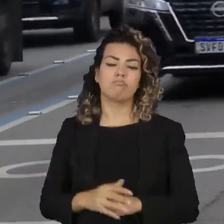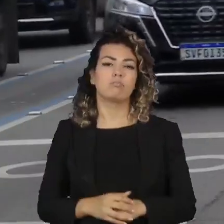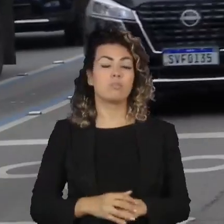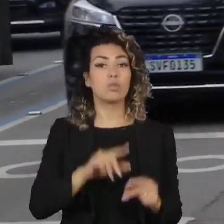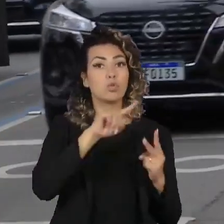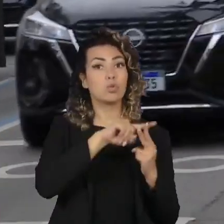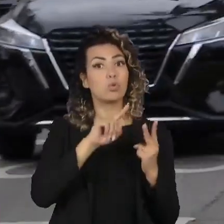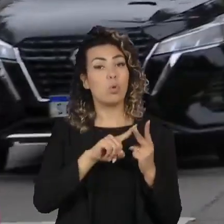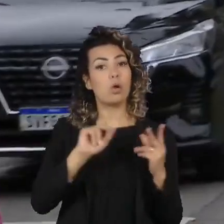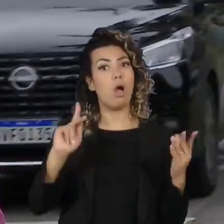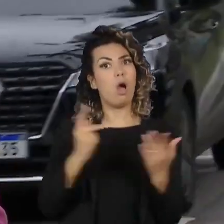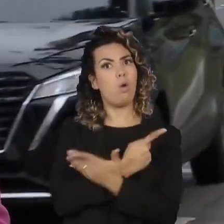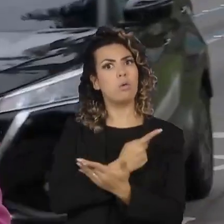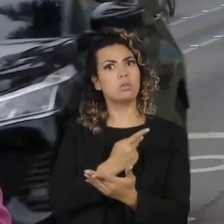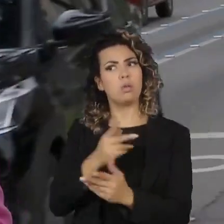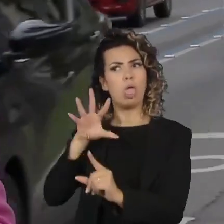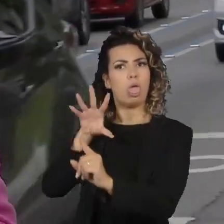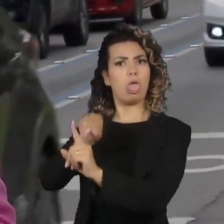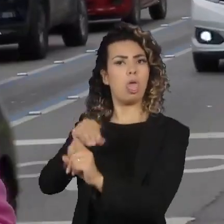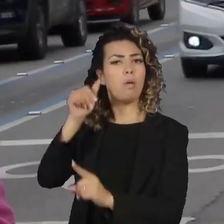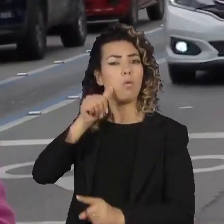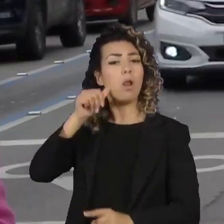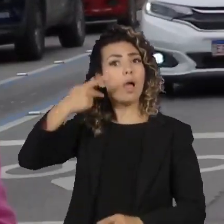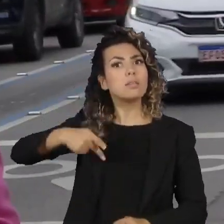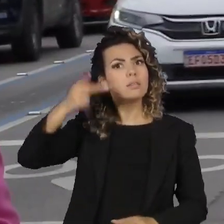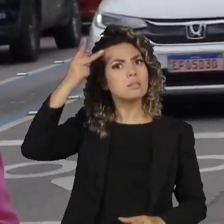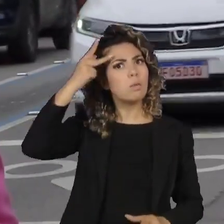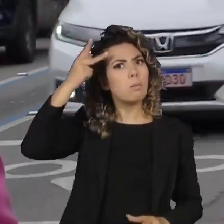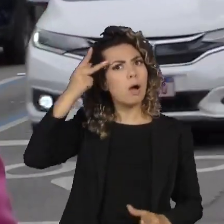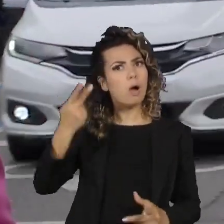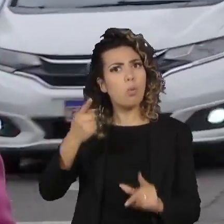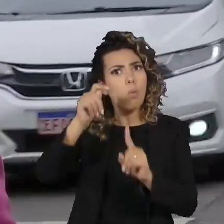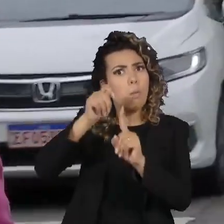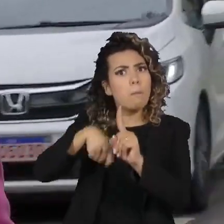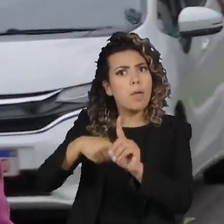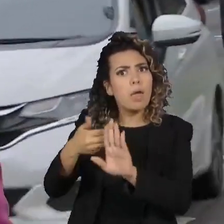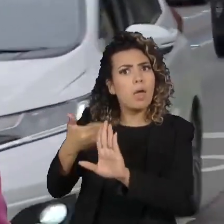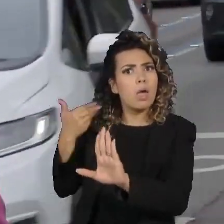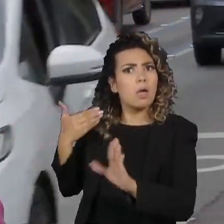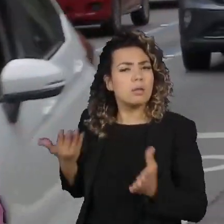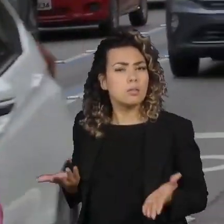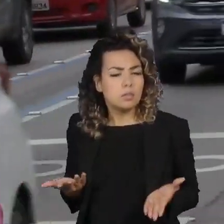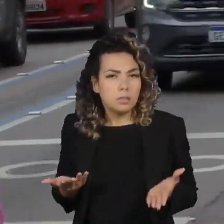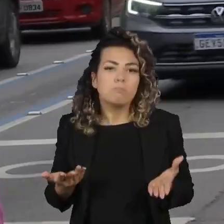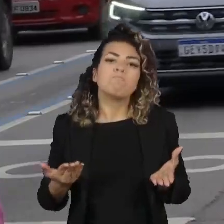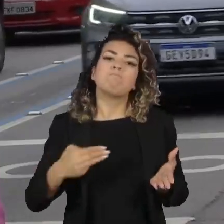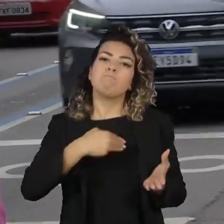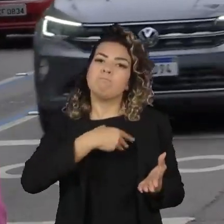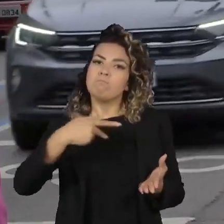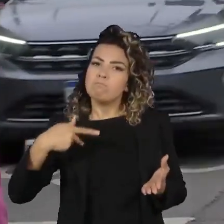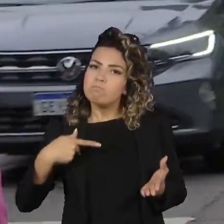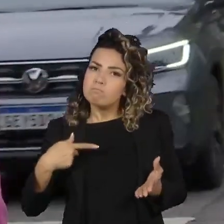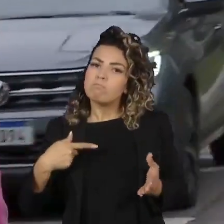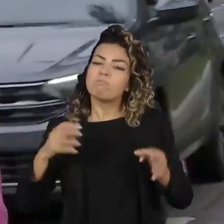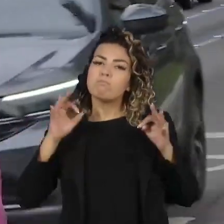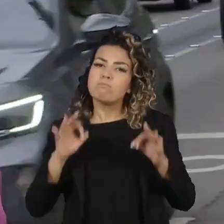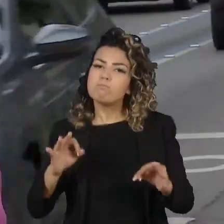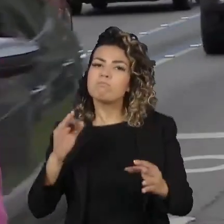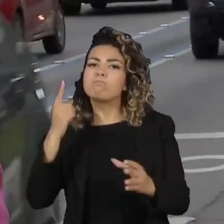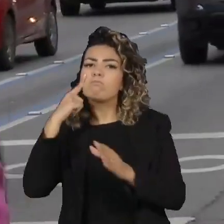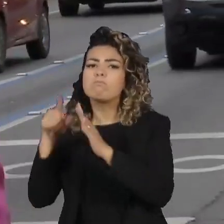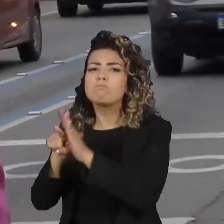mulher aconteceram na capital paulista em menos de um mês. O Ministério Público de São Paulo abriu um inquérito para investigar as